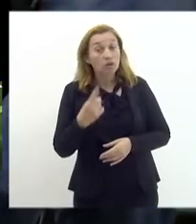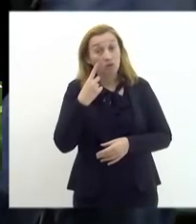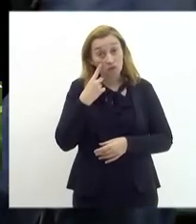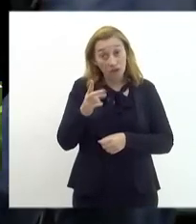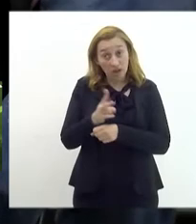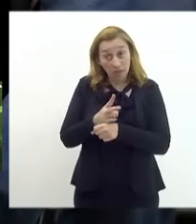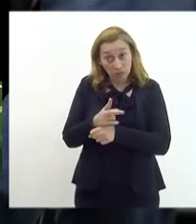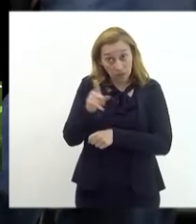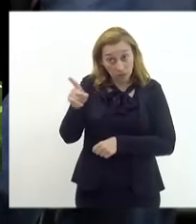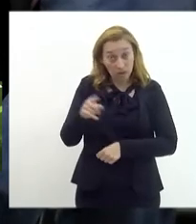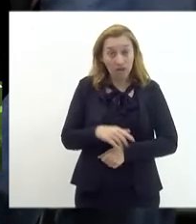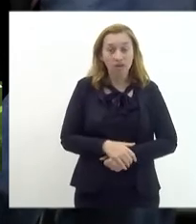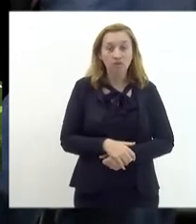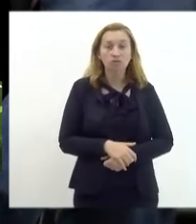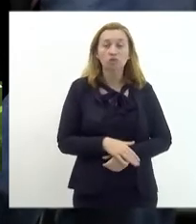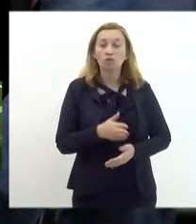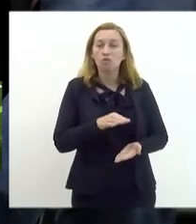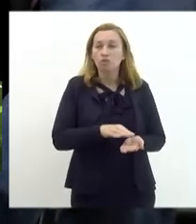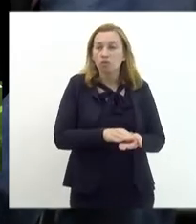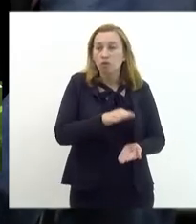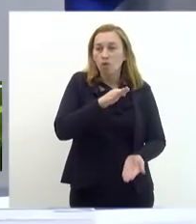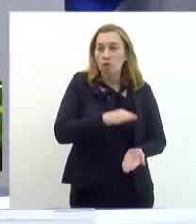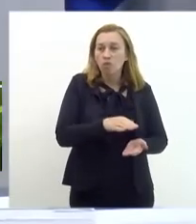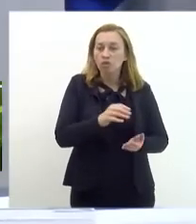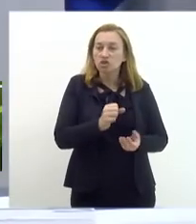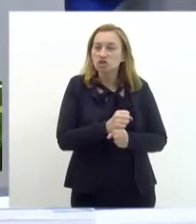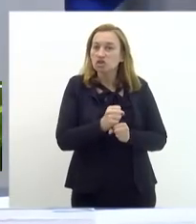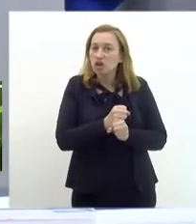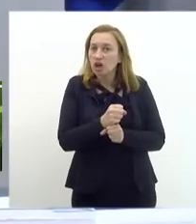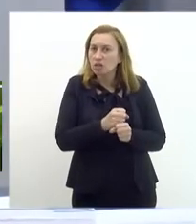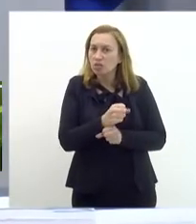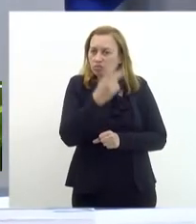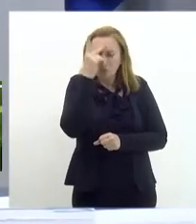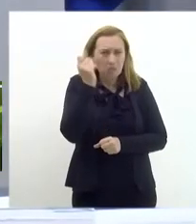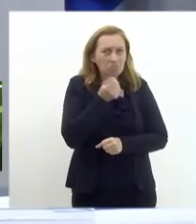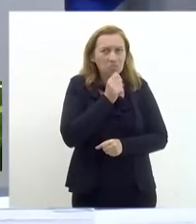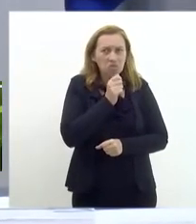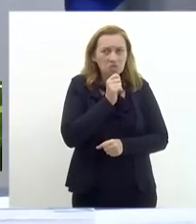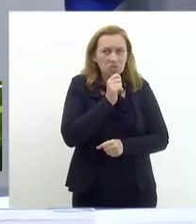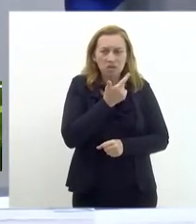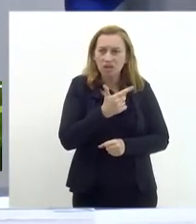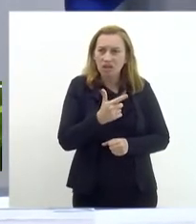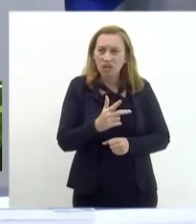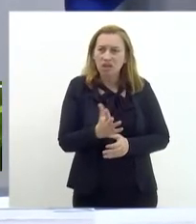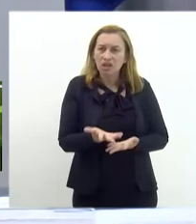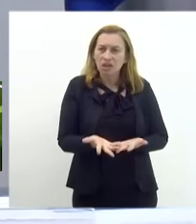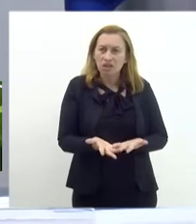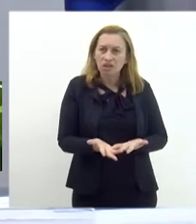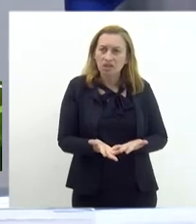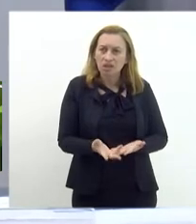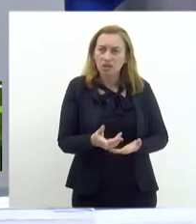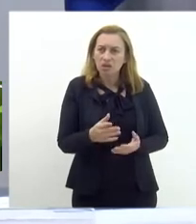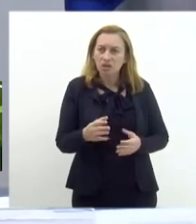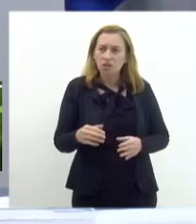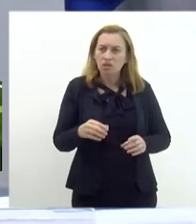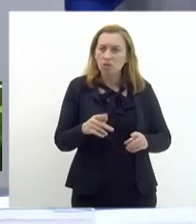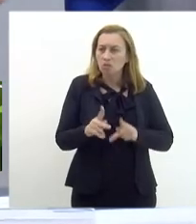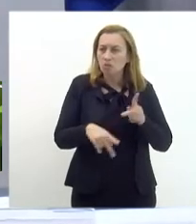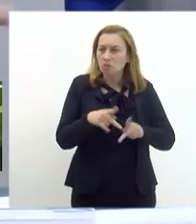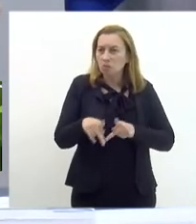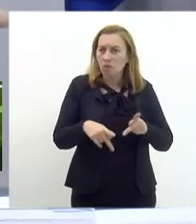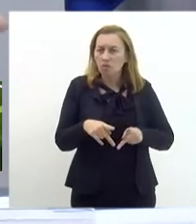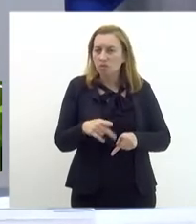com ela. O volume de anos que ninguém tem do privado, quer dizer, o cidadão tem para pagar